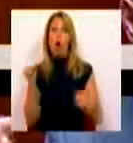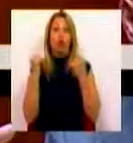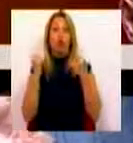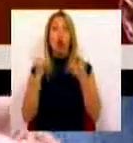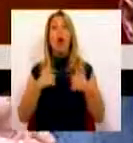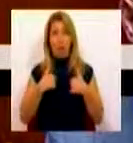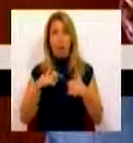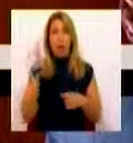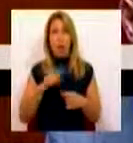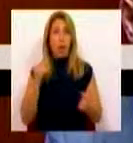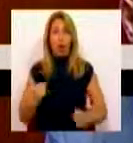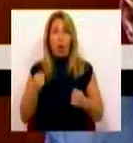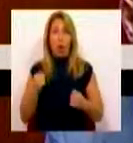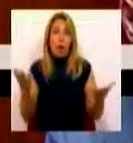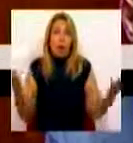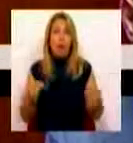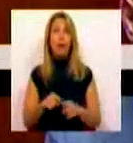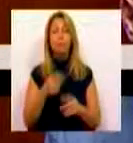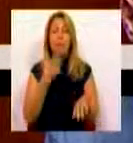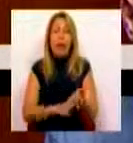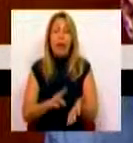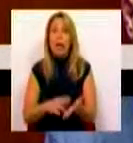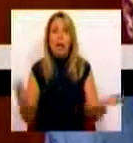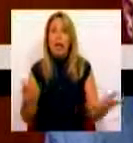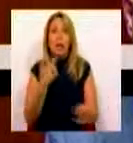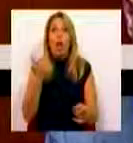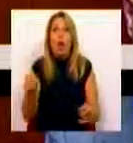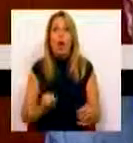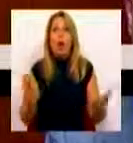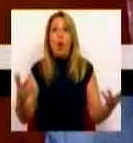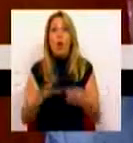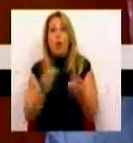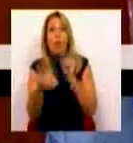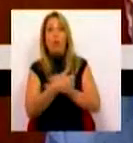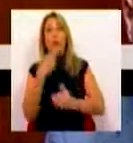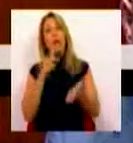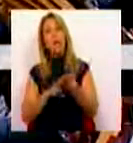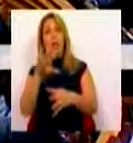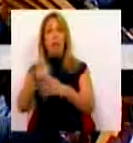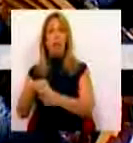choca. Obrigado. Mas esta é a realidade e não podemos subverter essa realidade na Caixa Geral de Depósitos. Obrigado. Muito obrigado. Presidente.